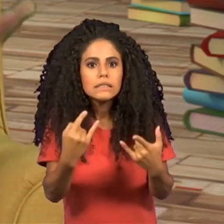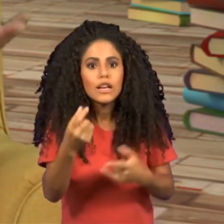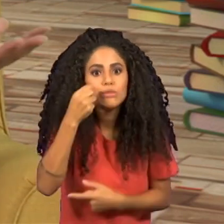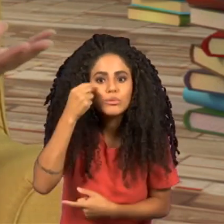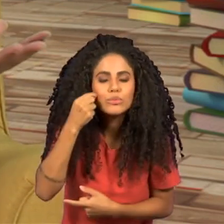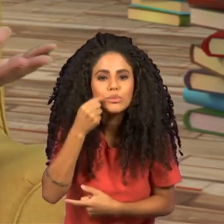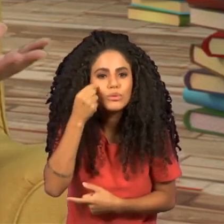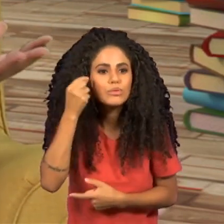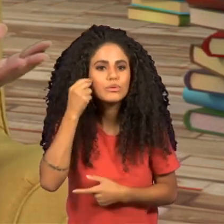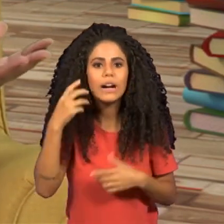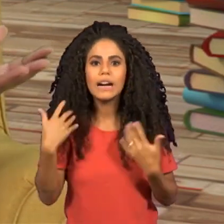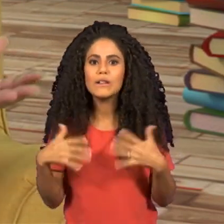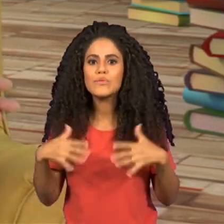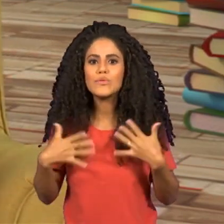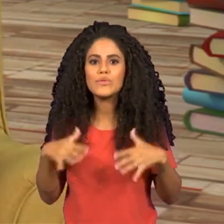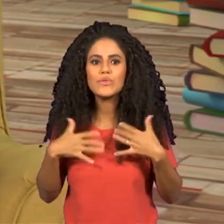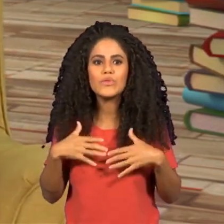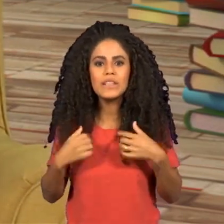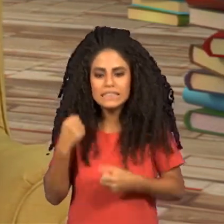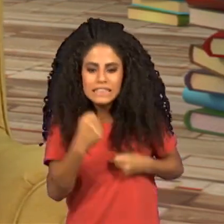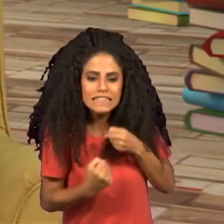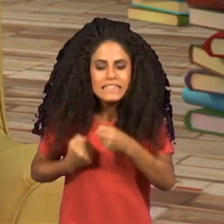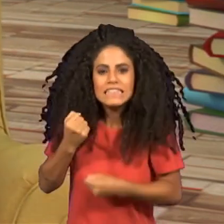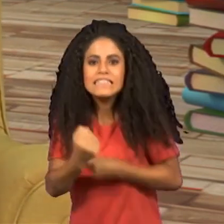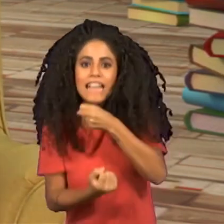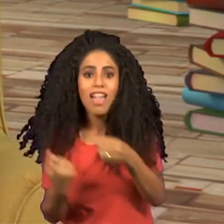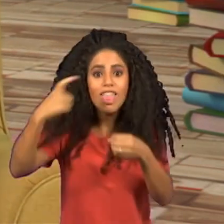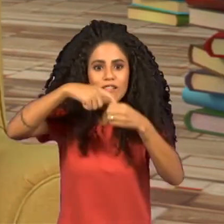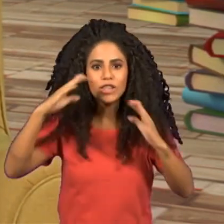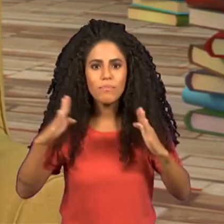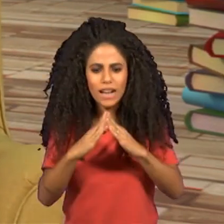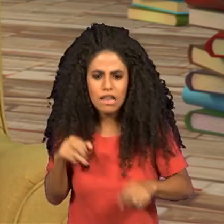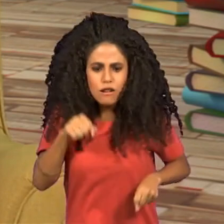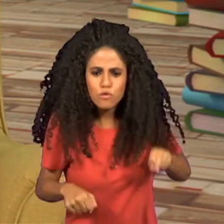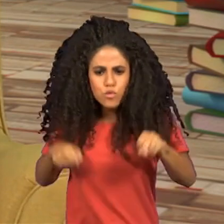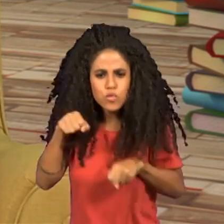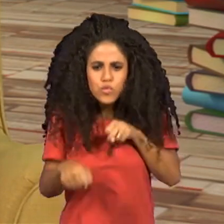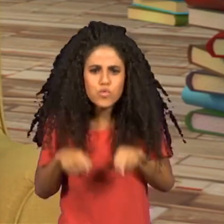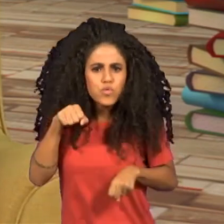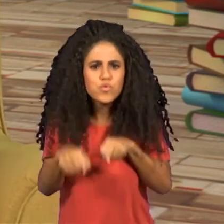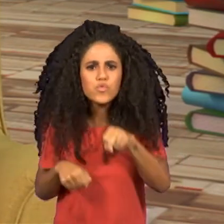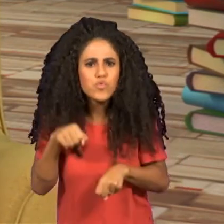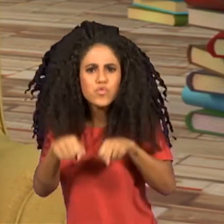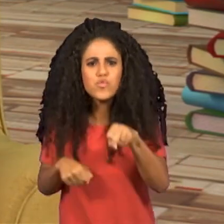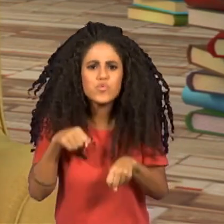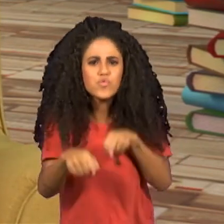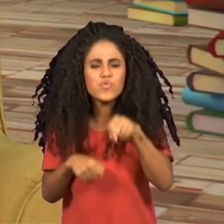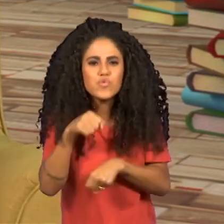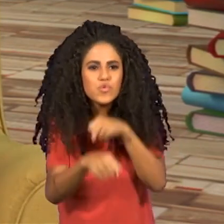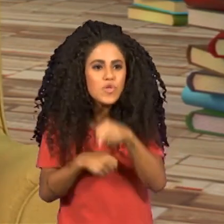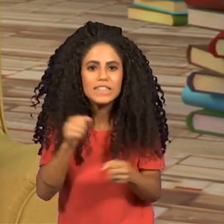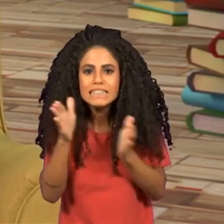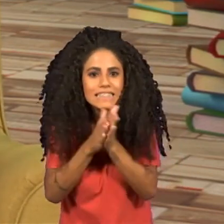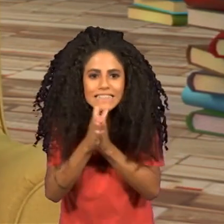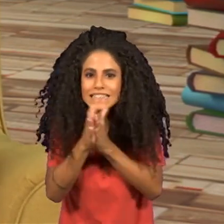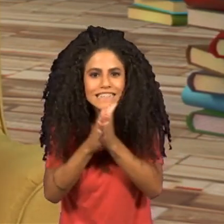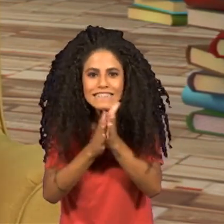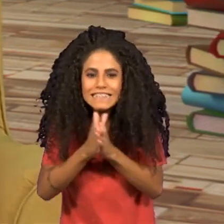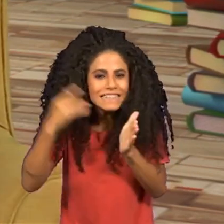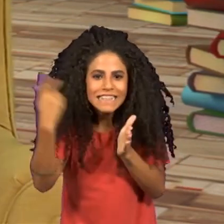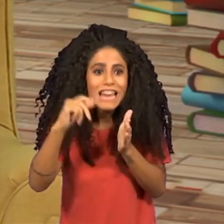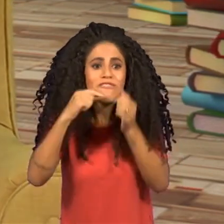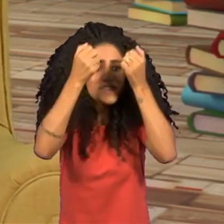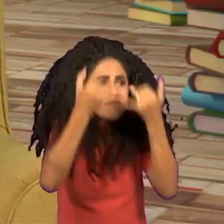que ele decidiu voltar para casa correndo pedalando mais rápido que podia para contar tudo para a sua mãe